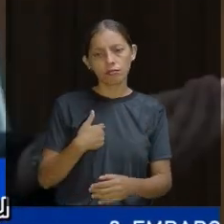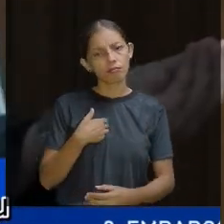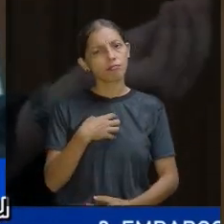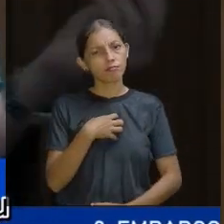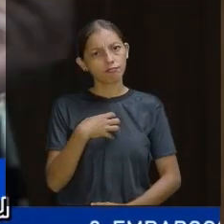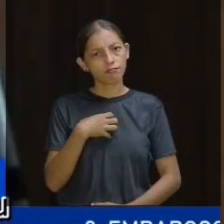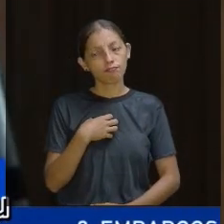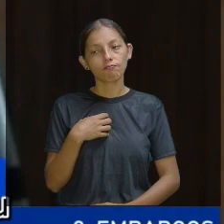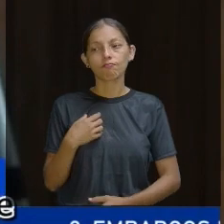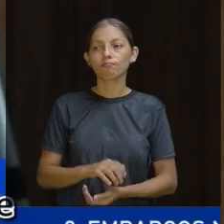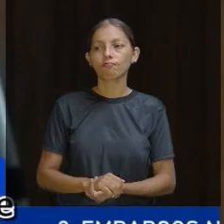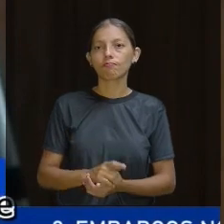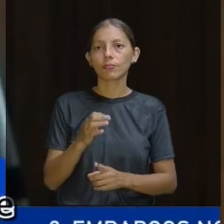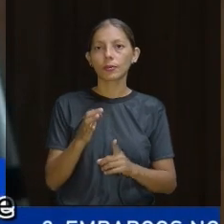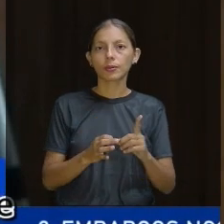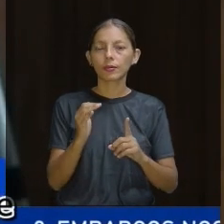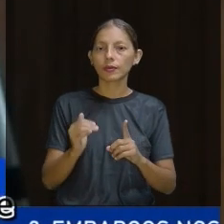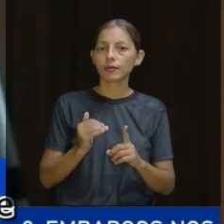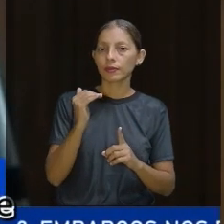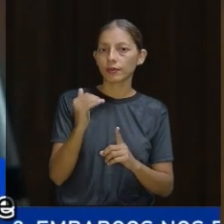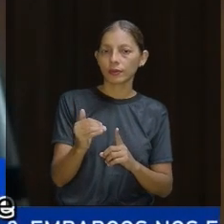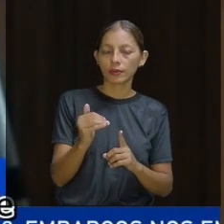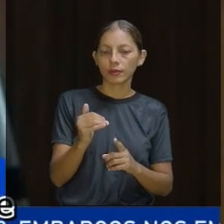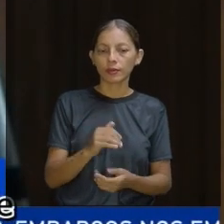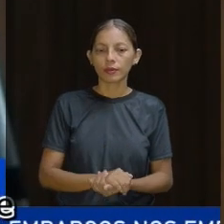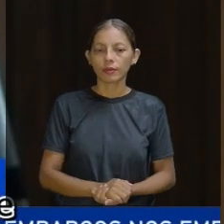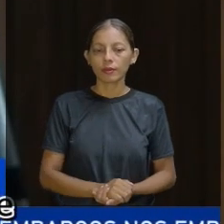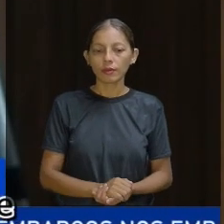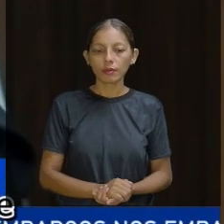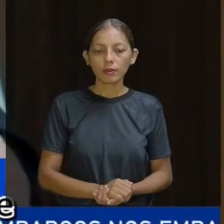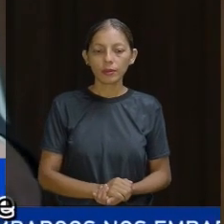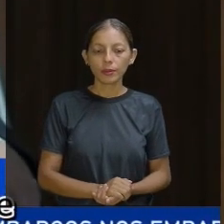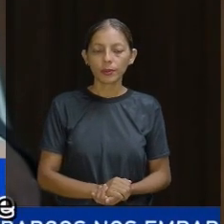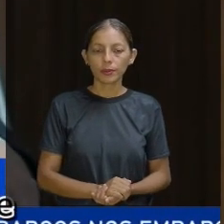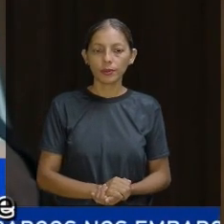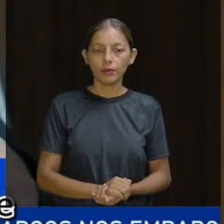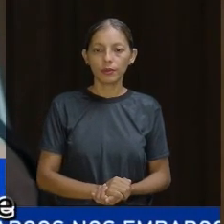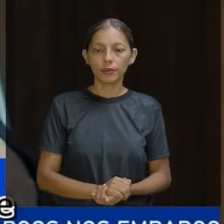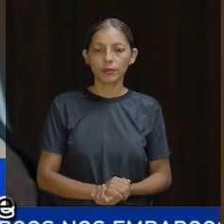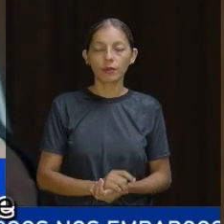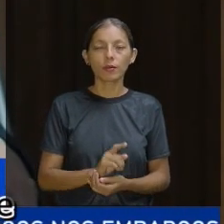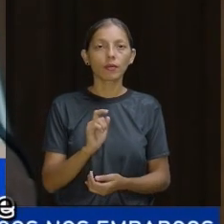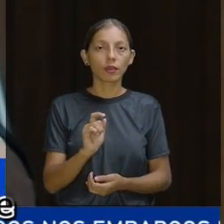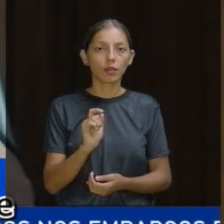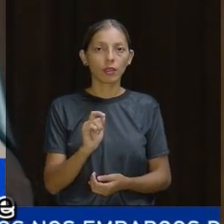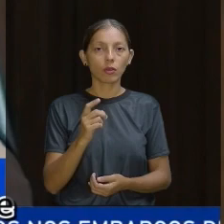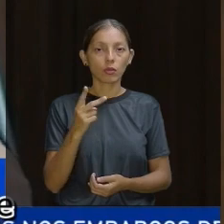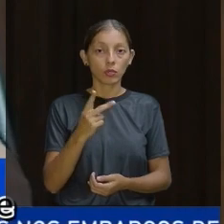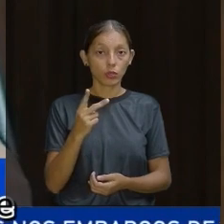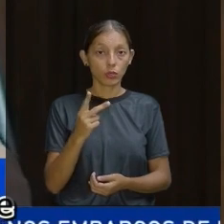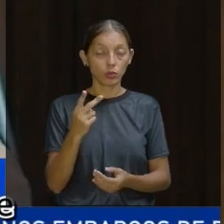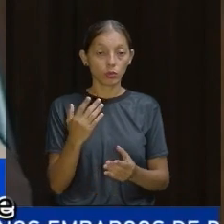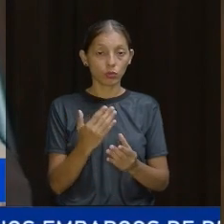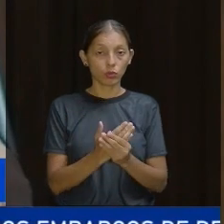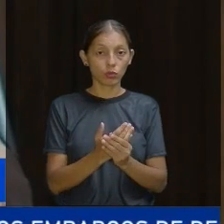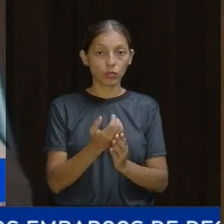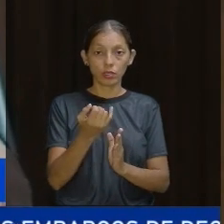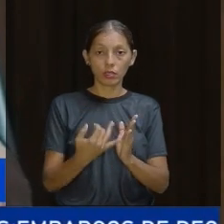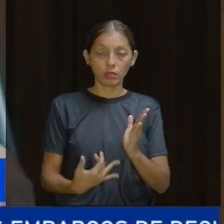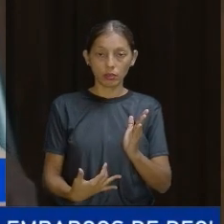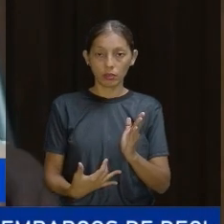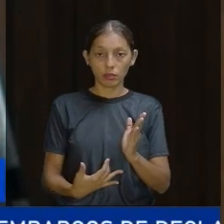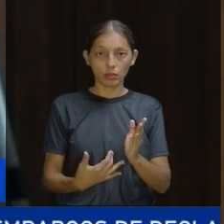ao desembargador Lages, é que na hipótese de um segundo embargo, havendo a repetição do primeiro